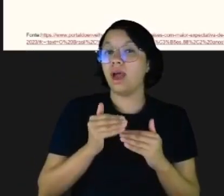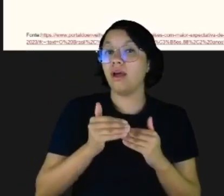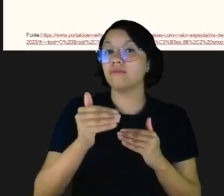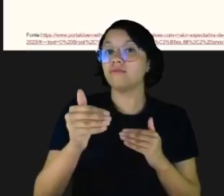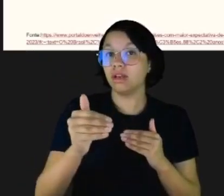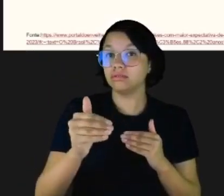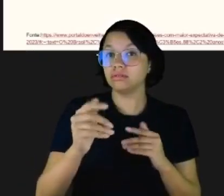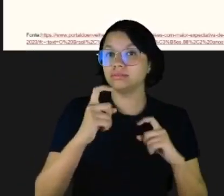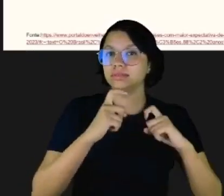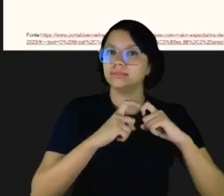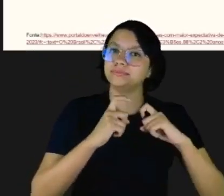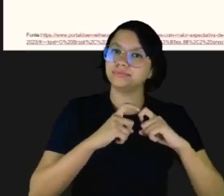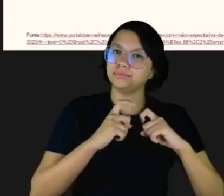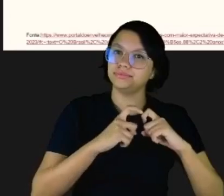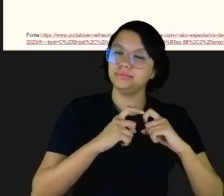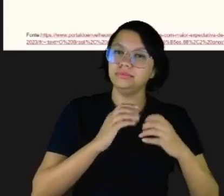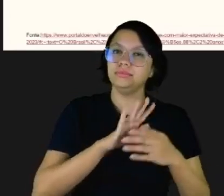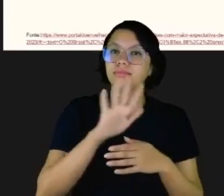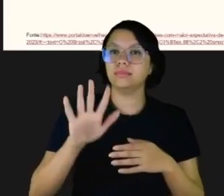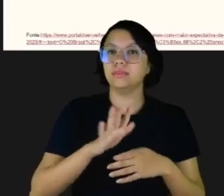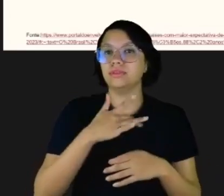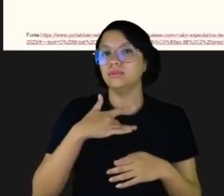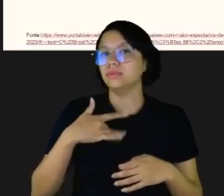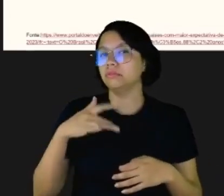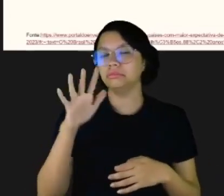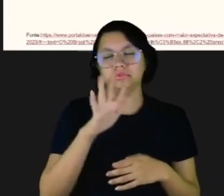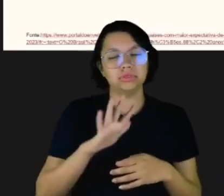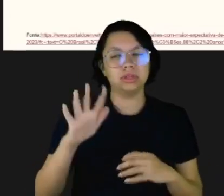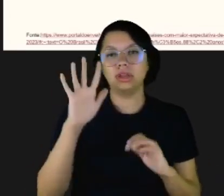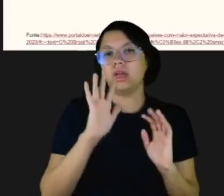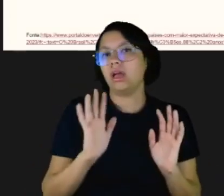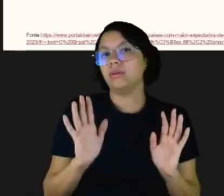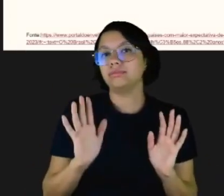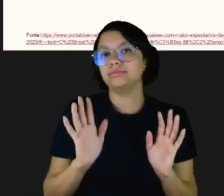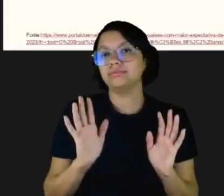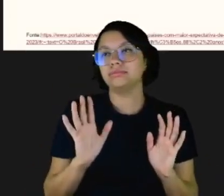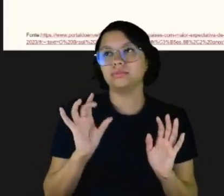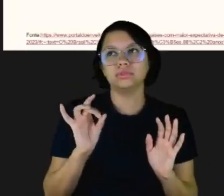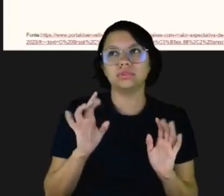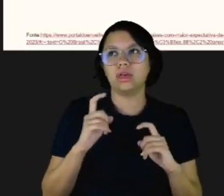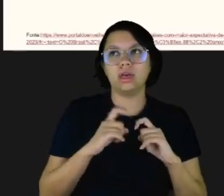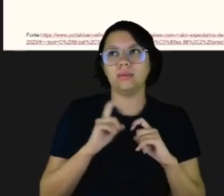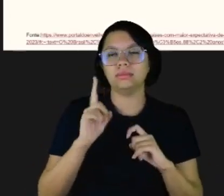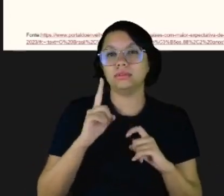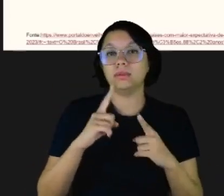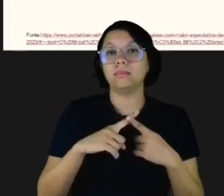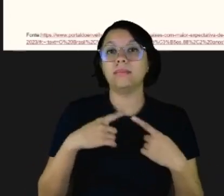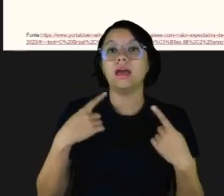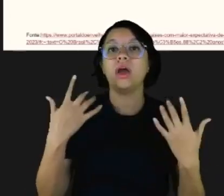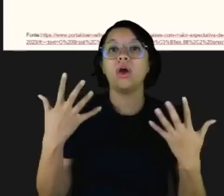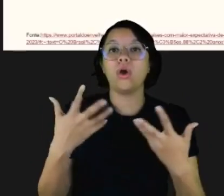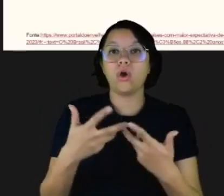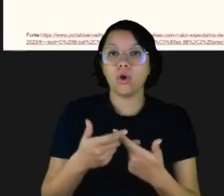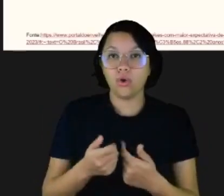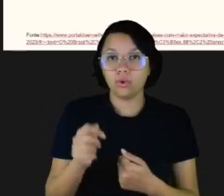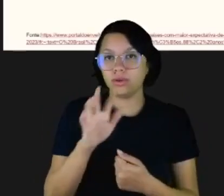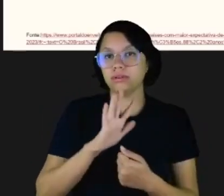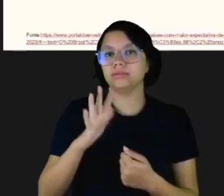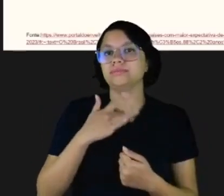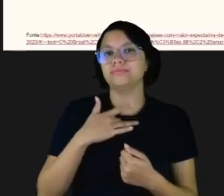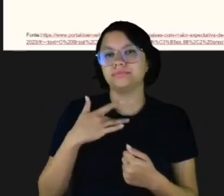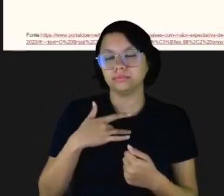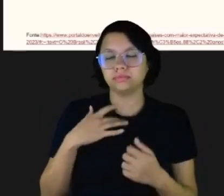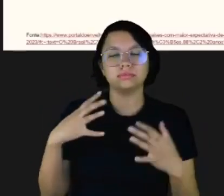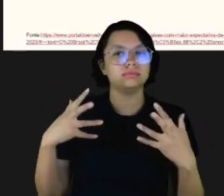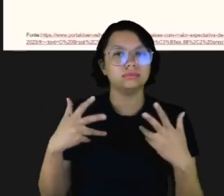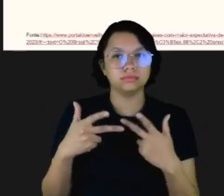da medicina, das áreas de saúde em geral, não somente a medicina, mas toda a área de saúde, todos os